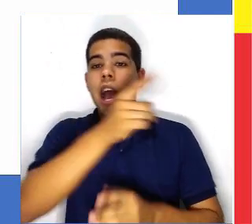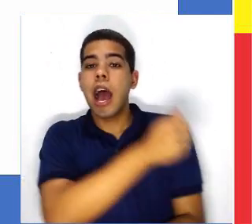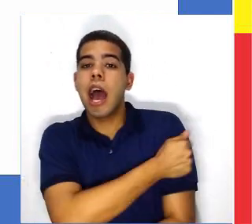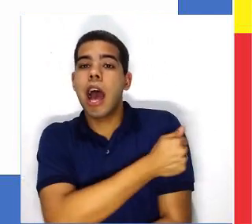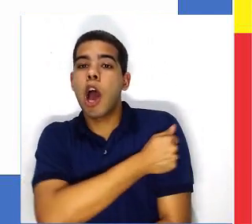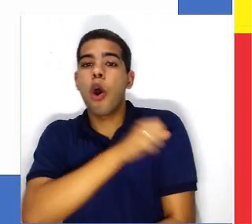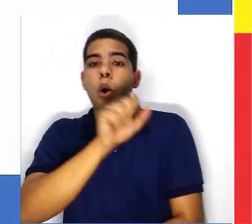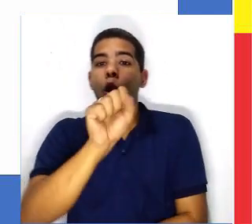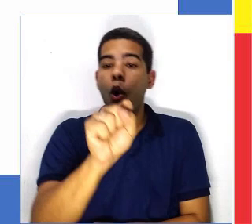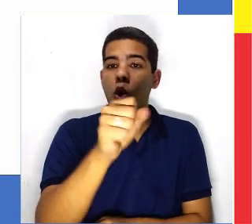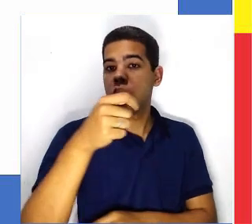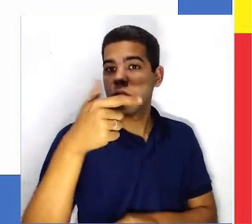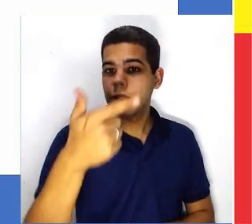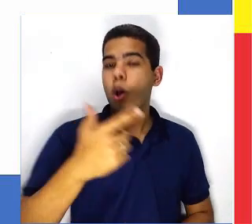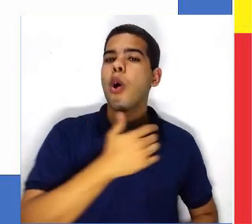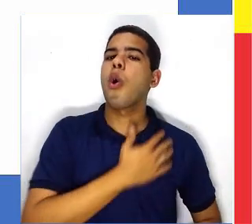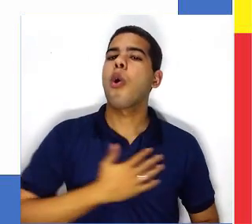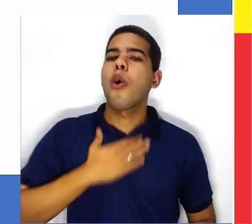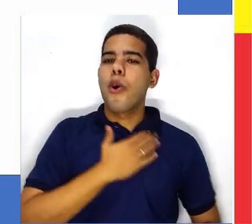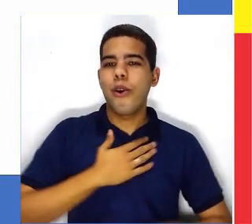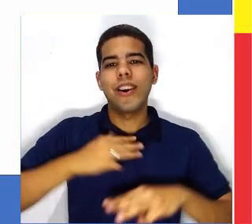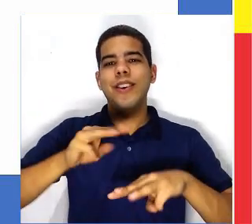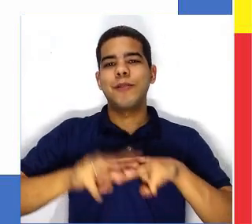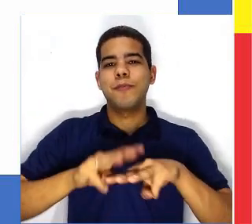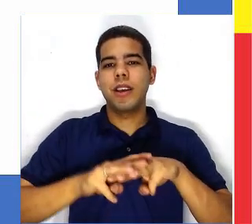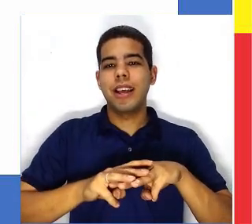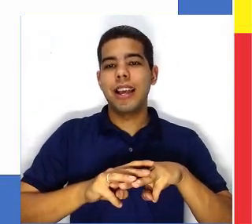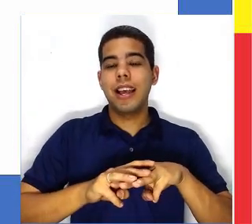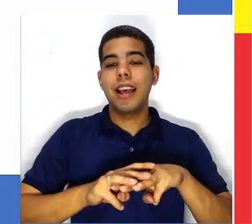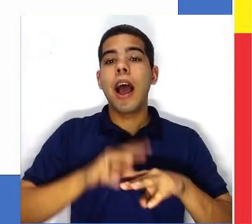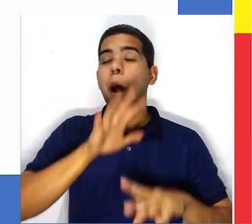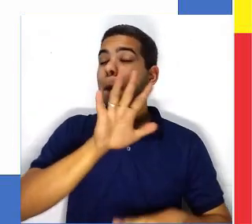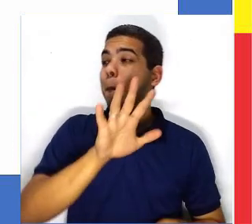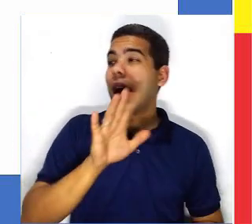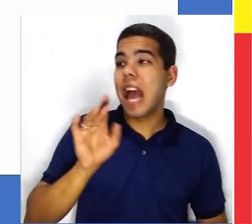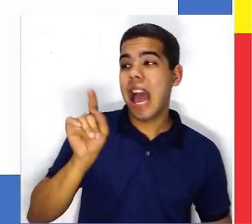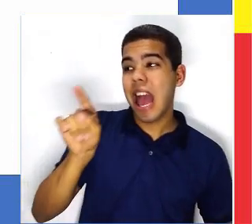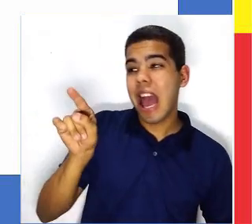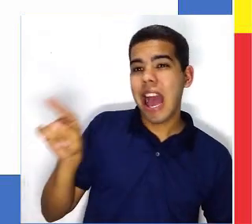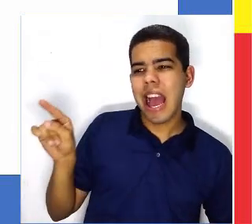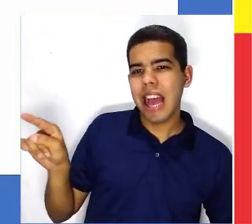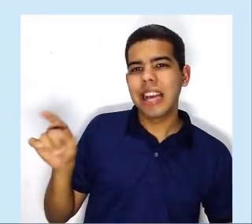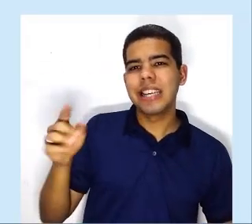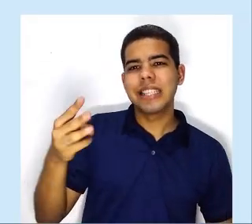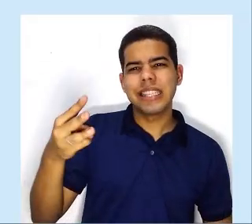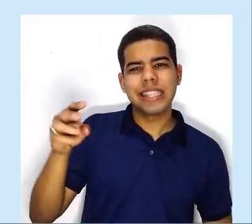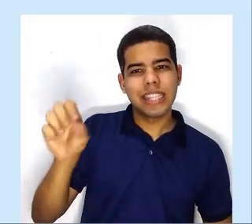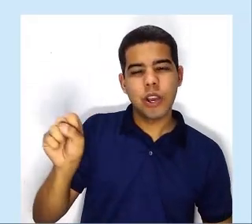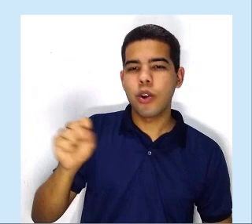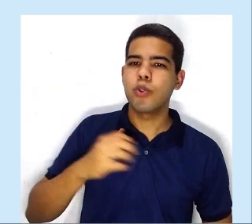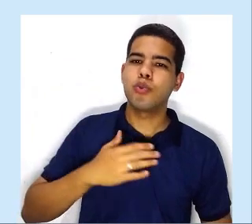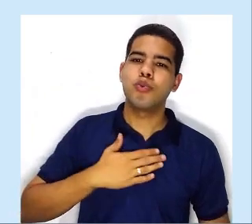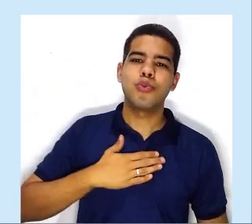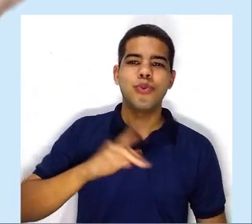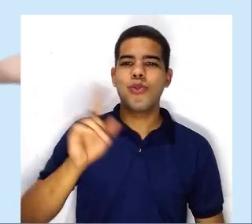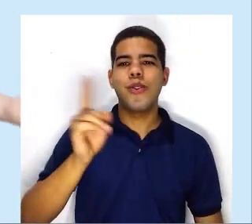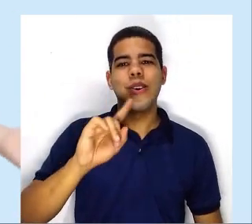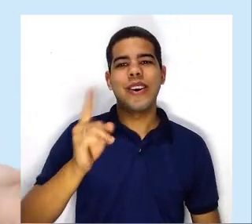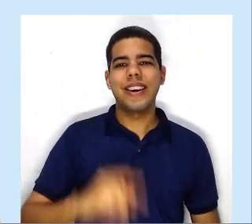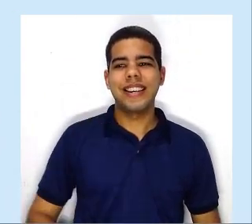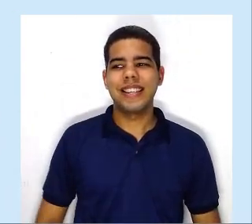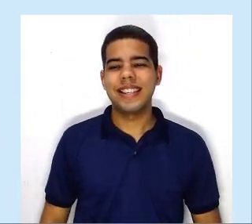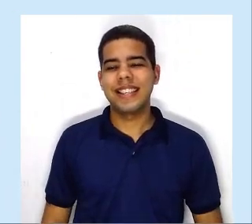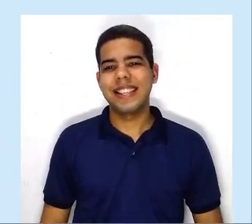alunos gostam de matemática no ensino médio, enquanto apenas 38 não gostam. Você vê que o número foi bem maior